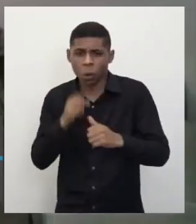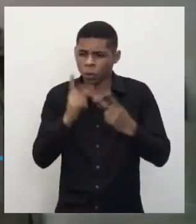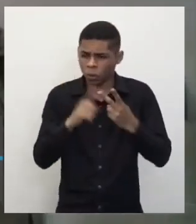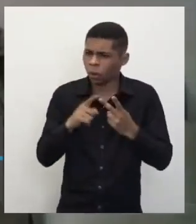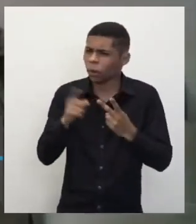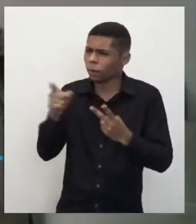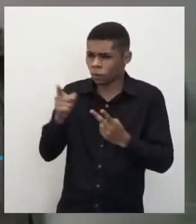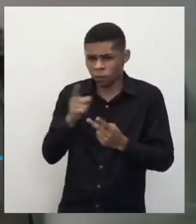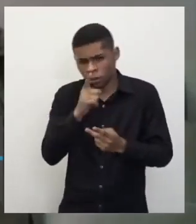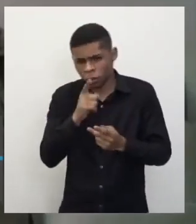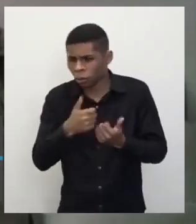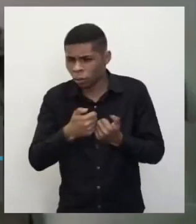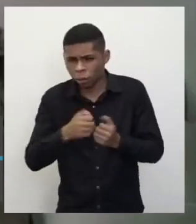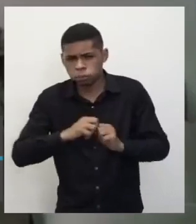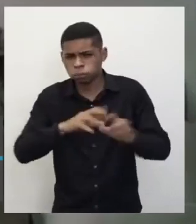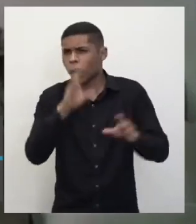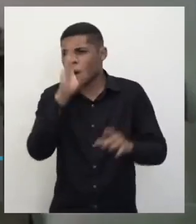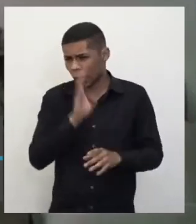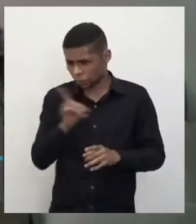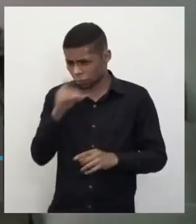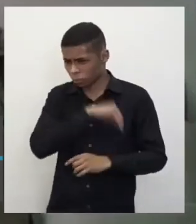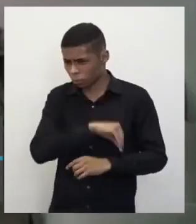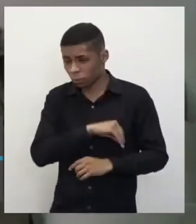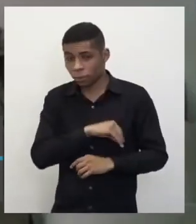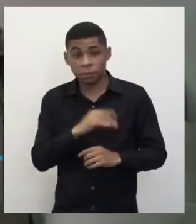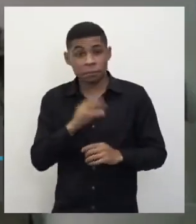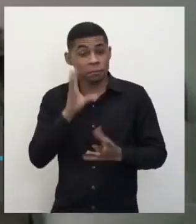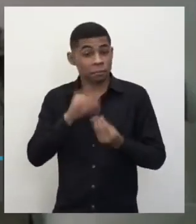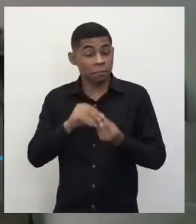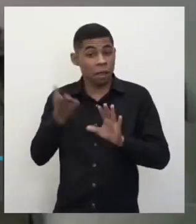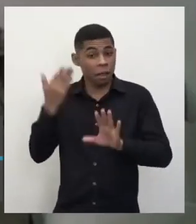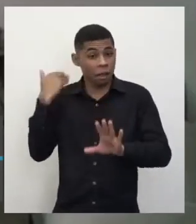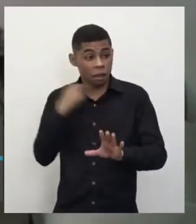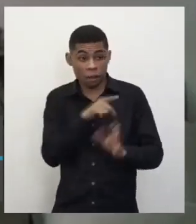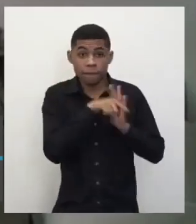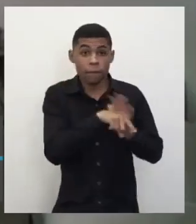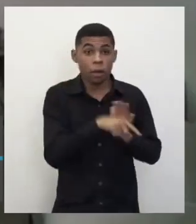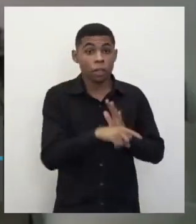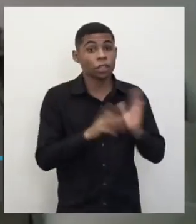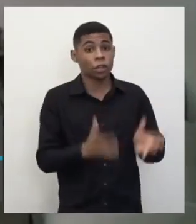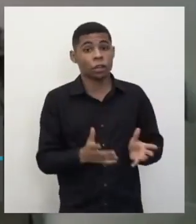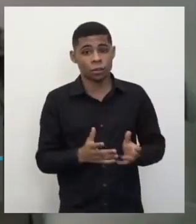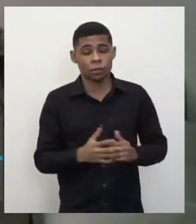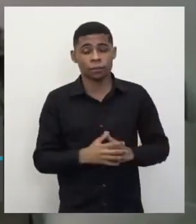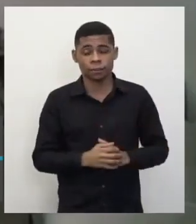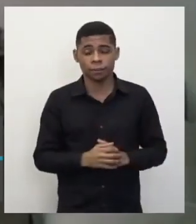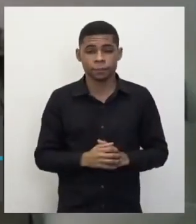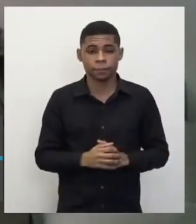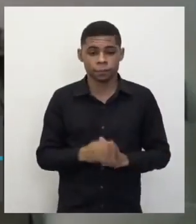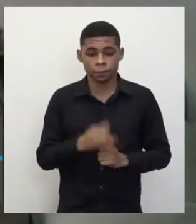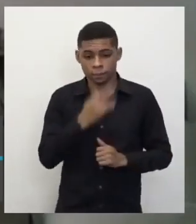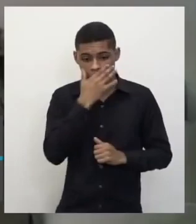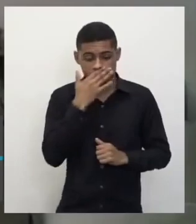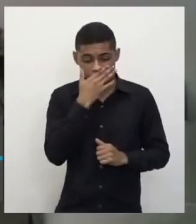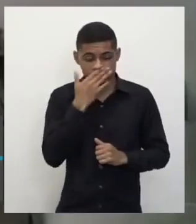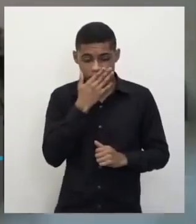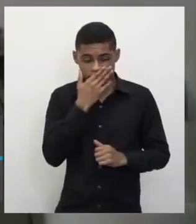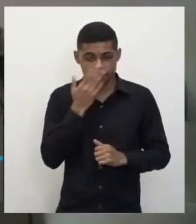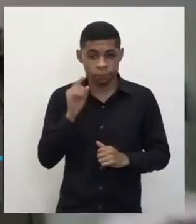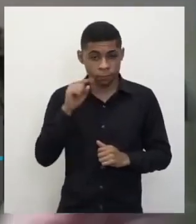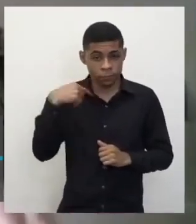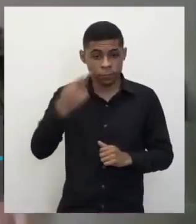já percebe que a pessoa foi buscar um pouco mais do assunto, certo?